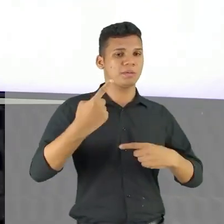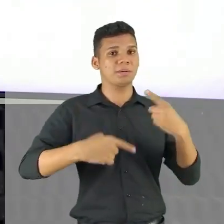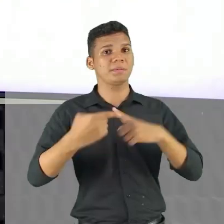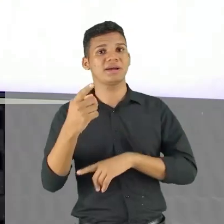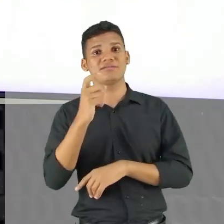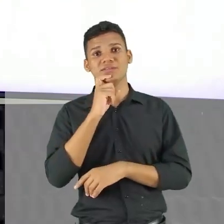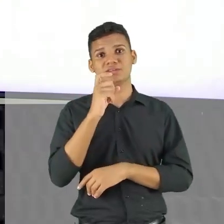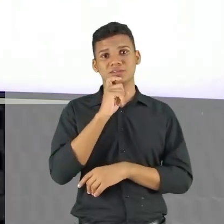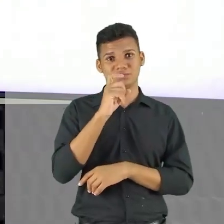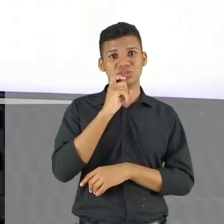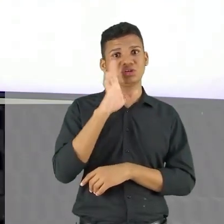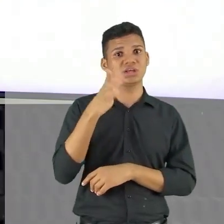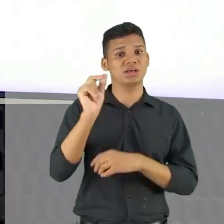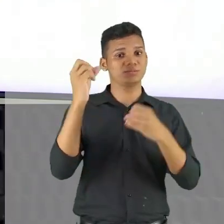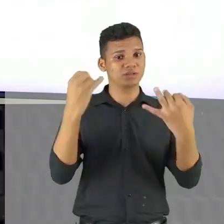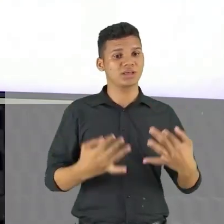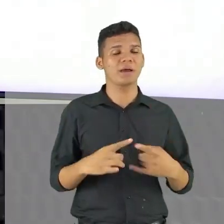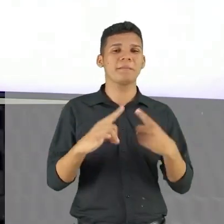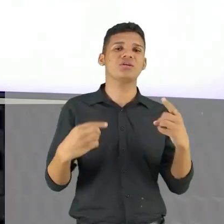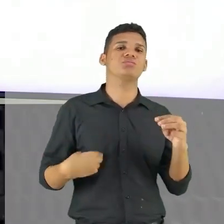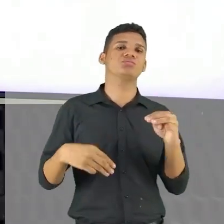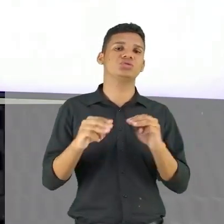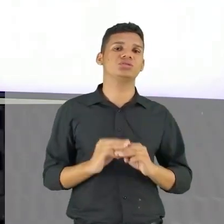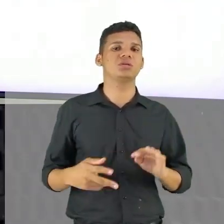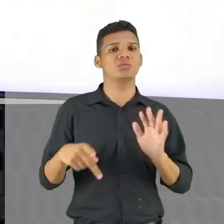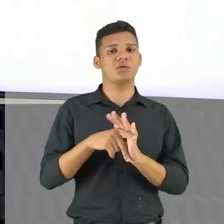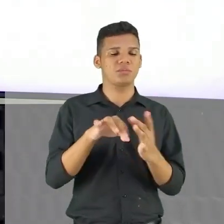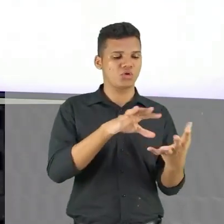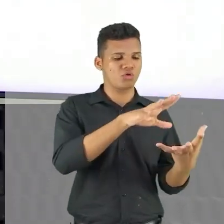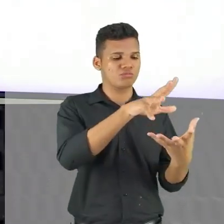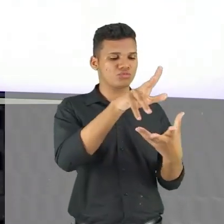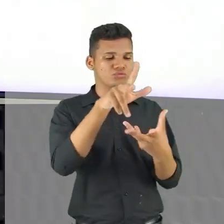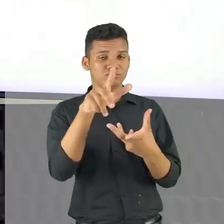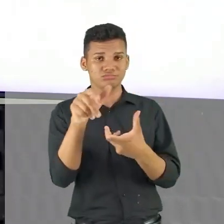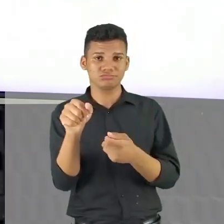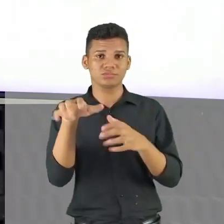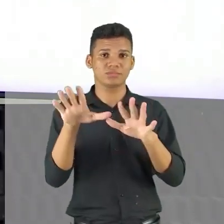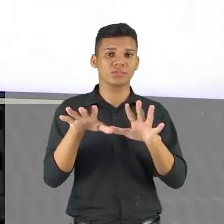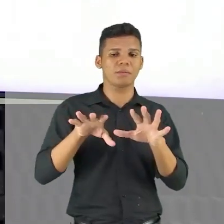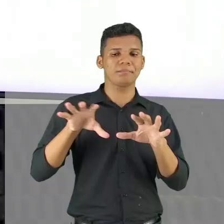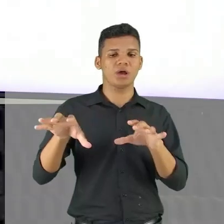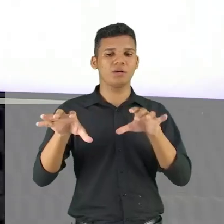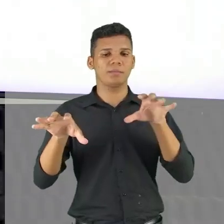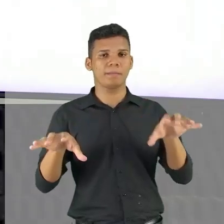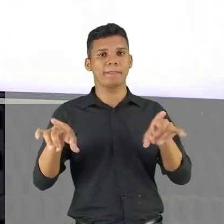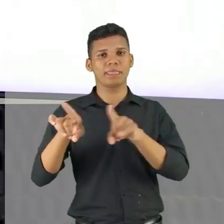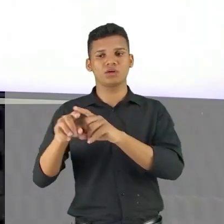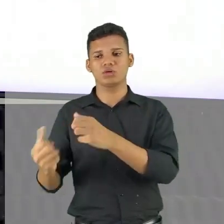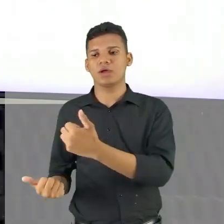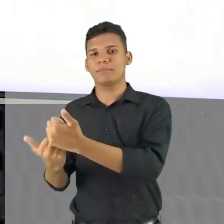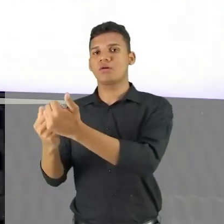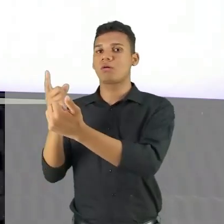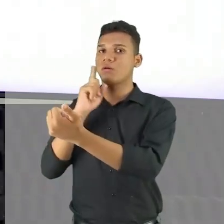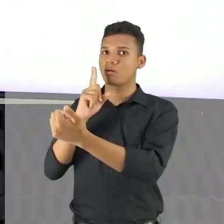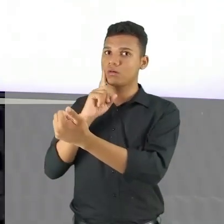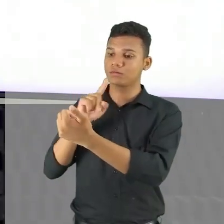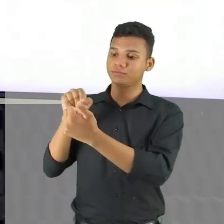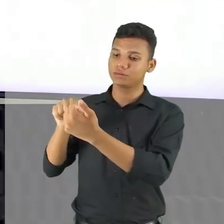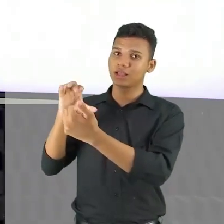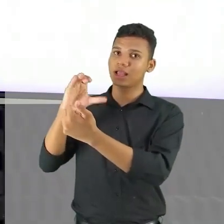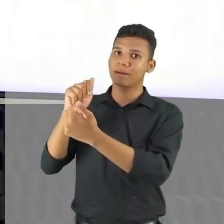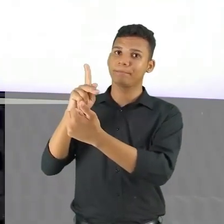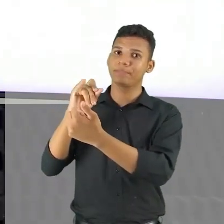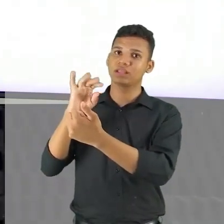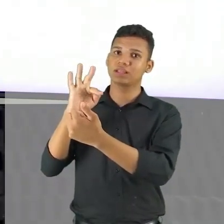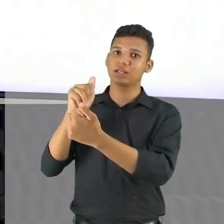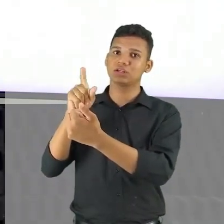estava desenhada a Guerra Fria, que era a divisão do mundo em dois grandes polos. Um polo apoiado pelos Estados Unidos, capitalista, e